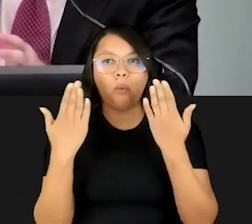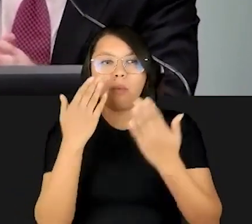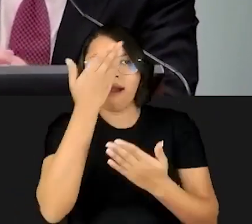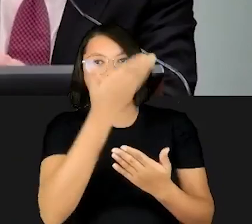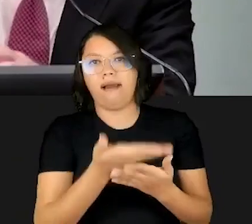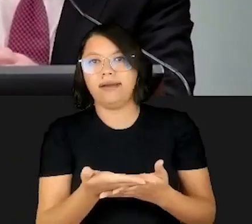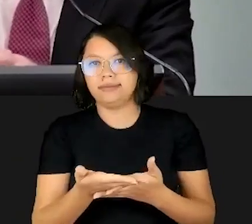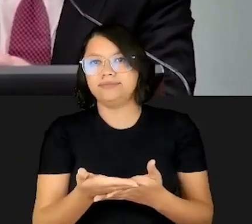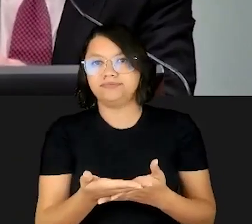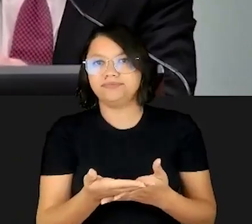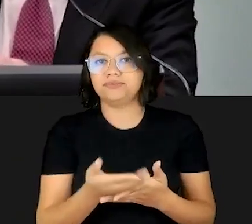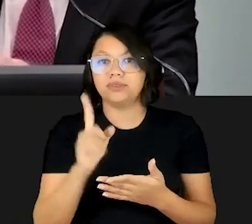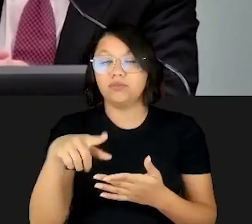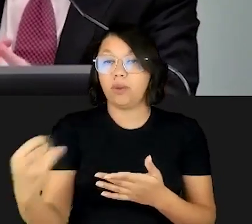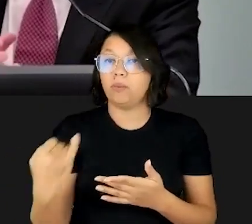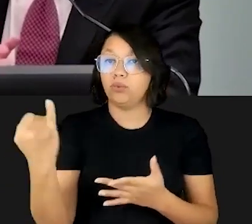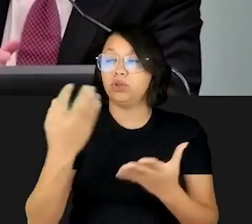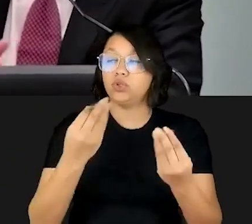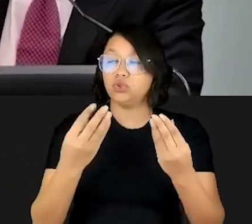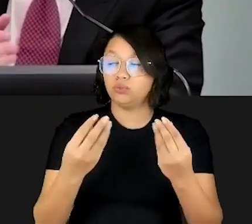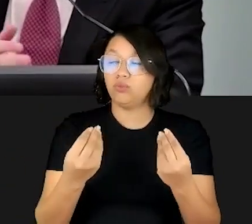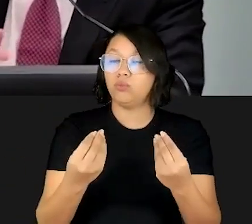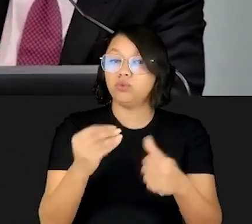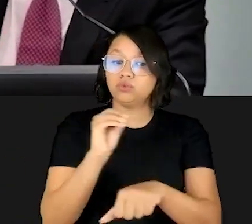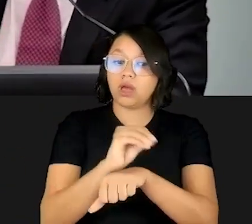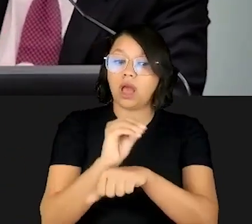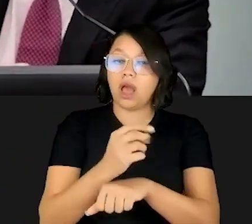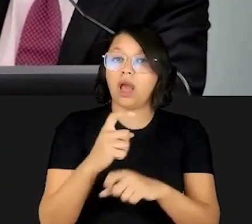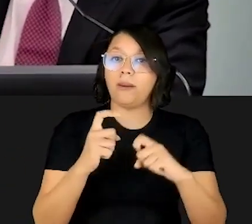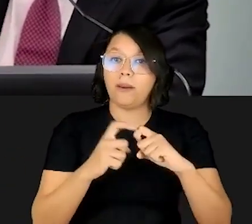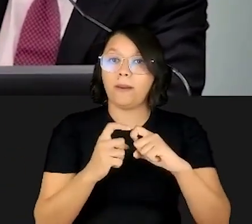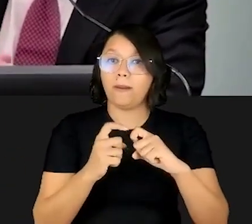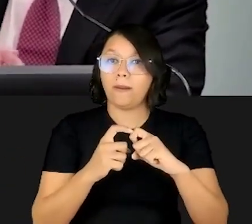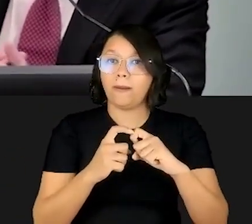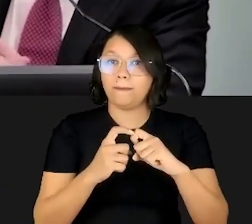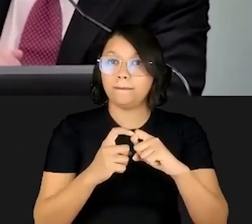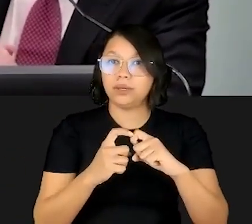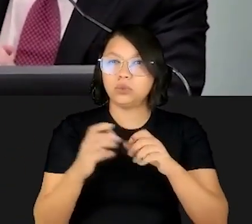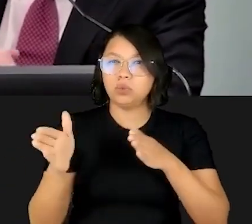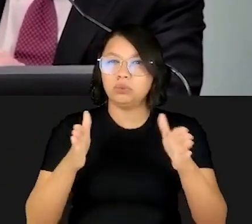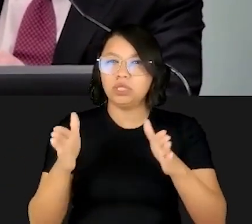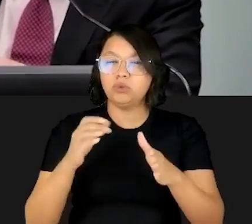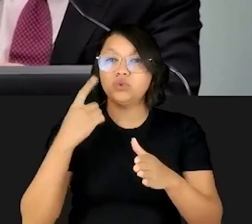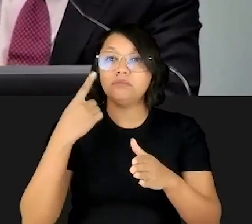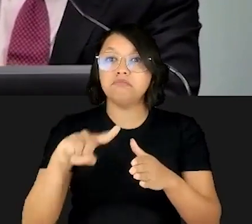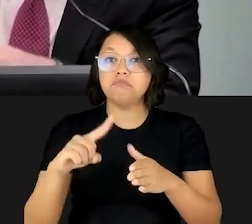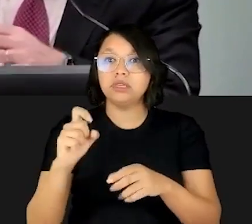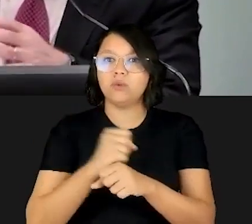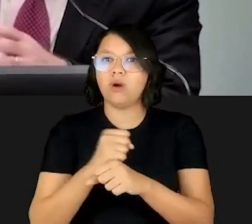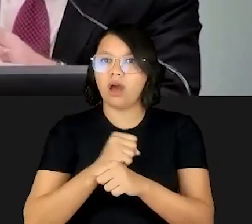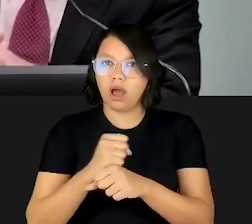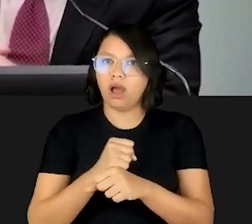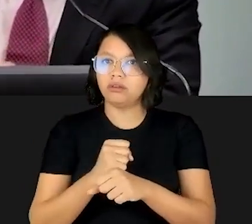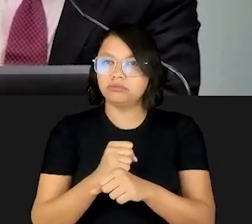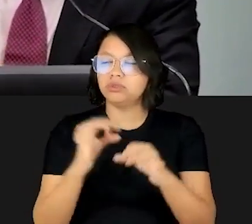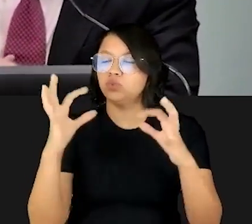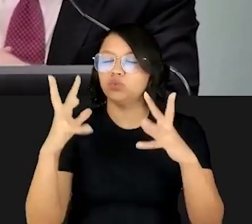o determinante dos tratamentos médicos por mais de 1000 anos. Então, durante toda a Idade Média,